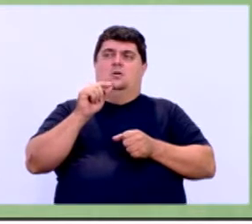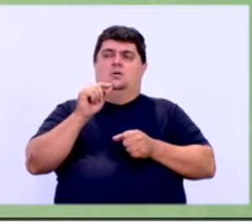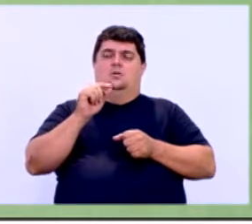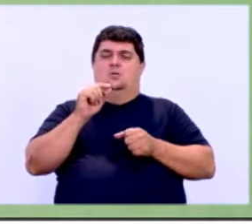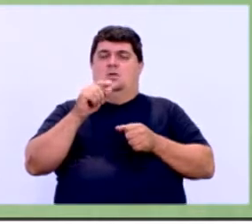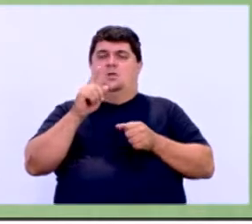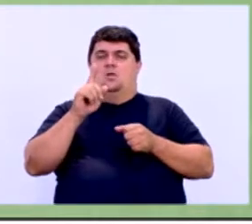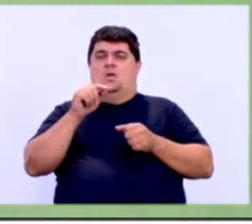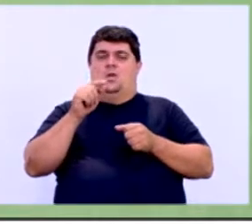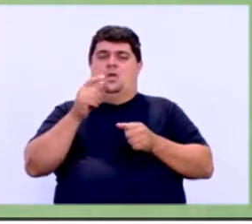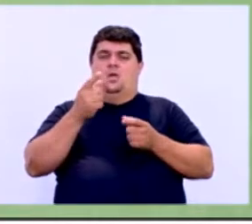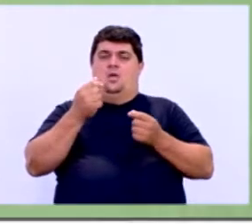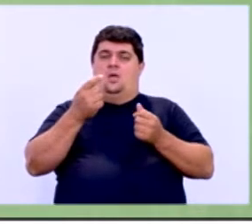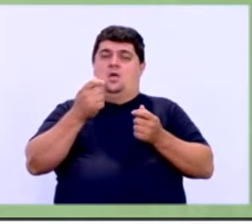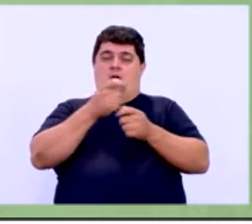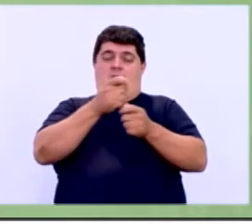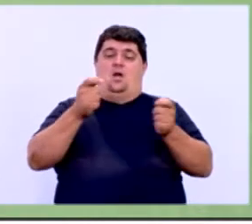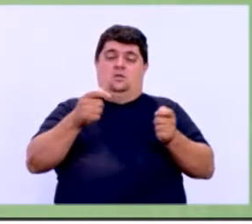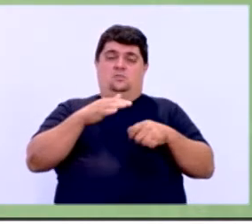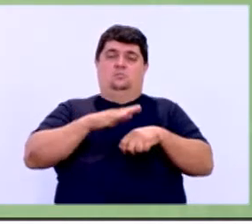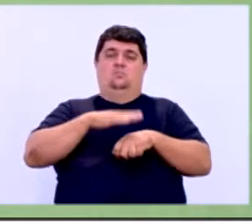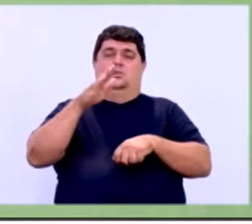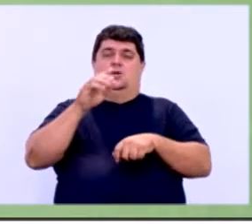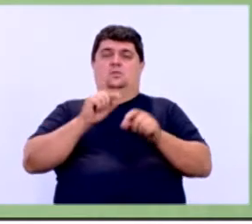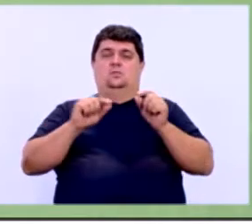existe um gasto maior,